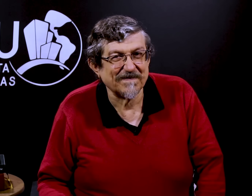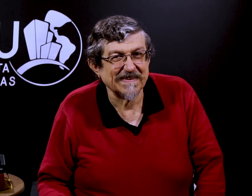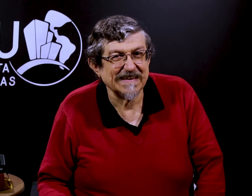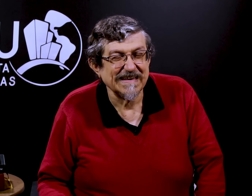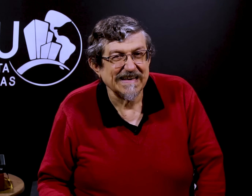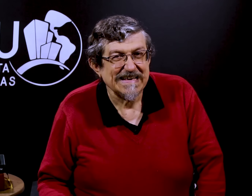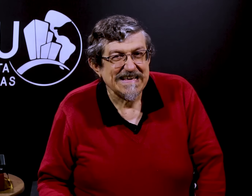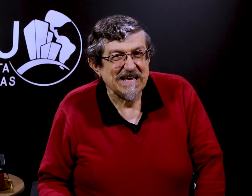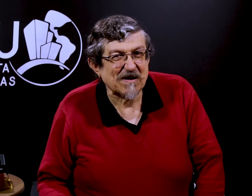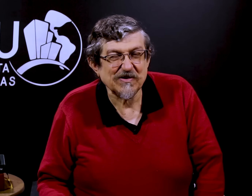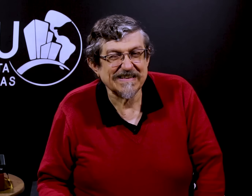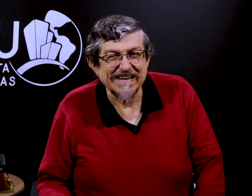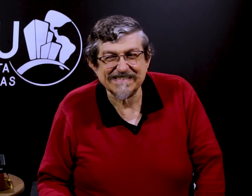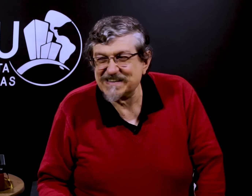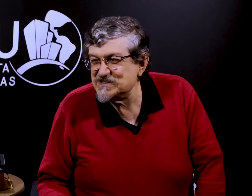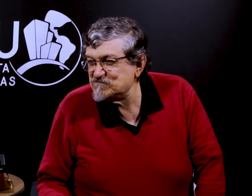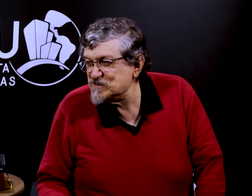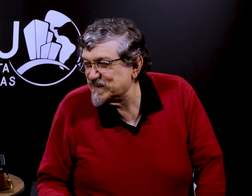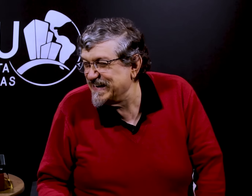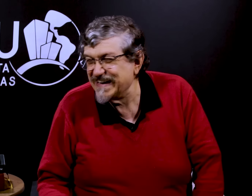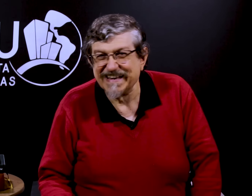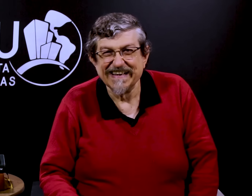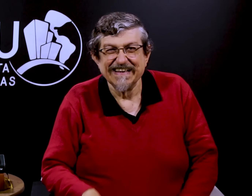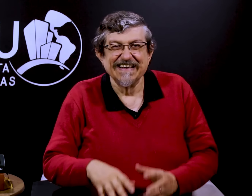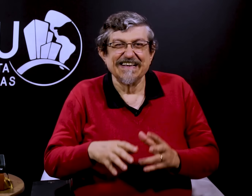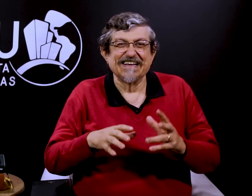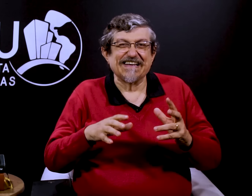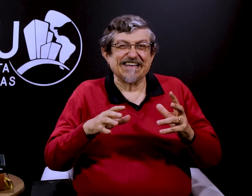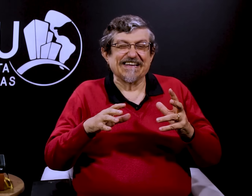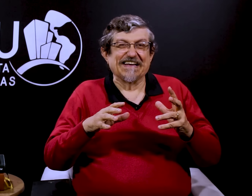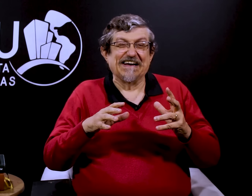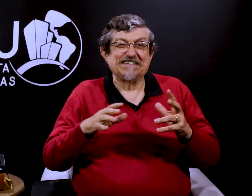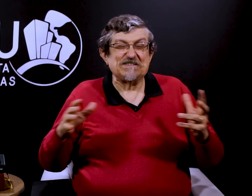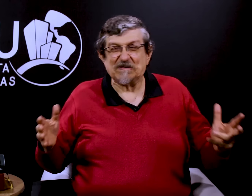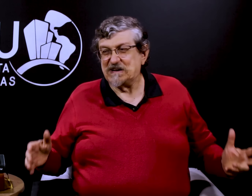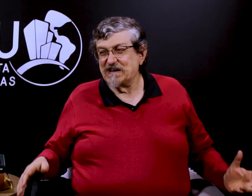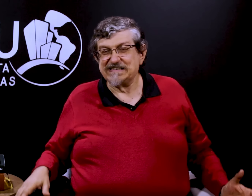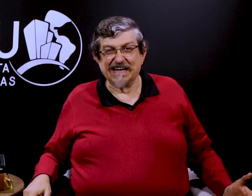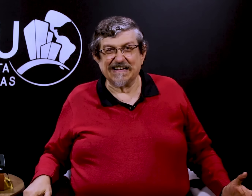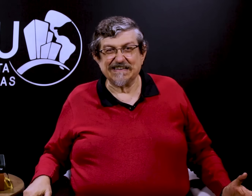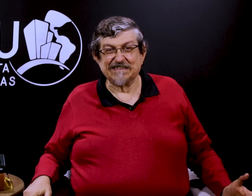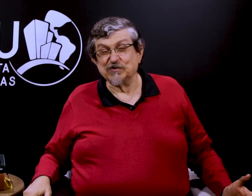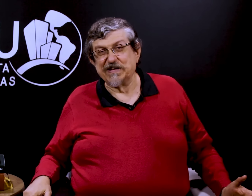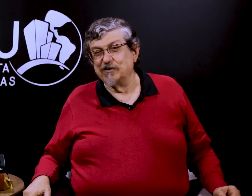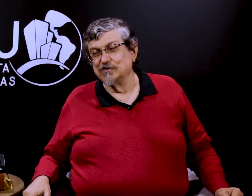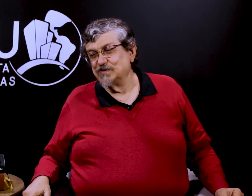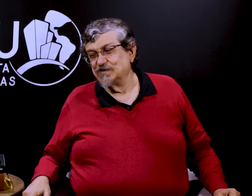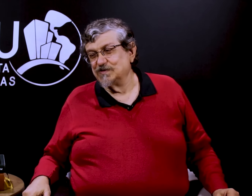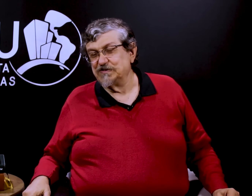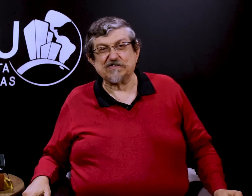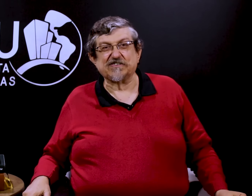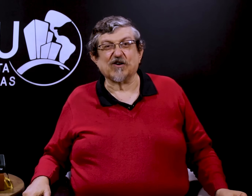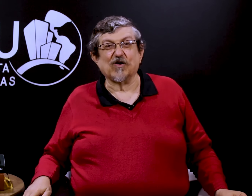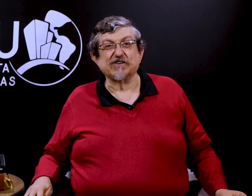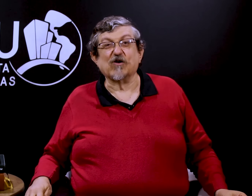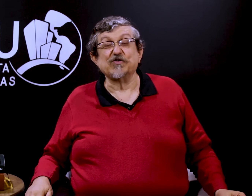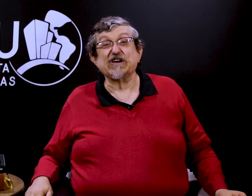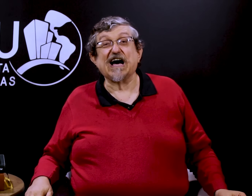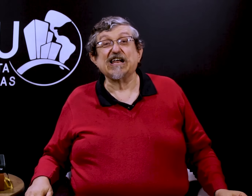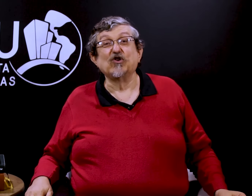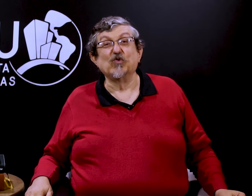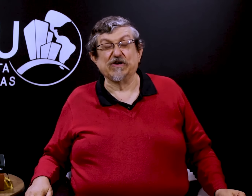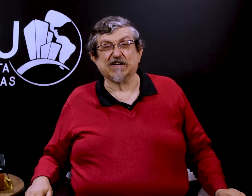adorar. Eu acho interessante porque a gente poderia imaginar, né? Então Deus disse a Jacó,